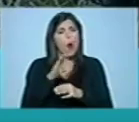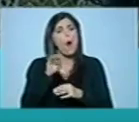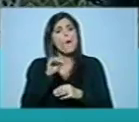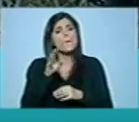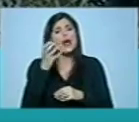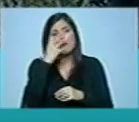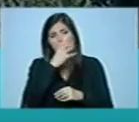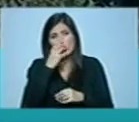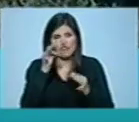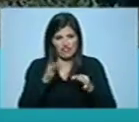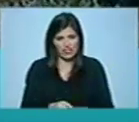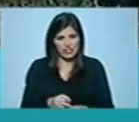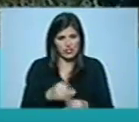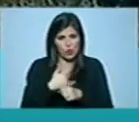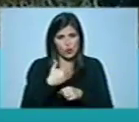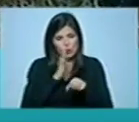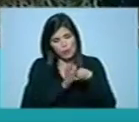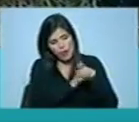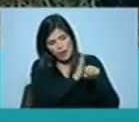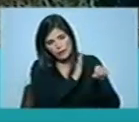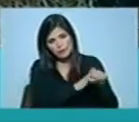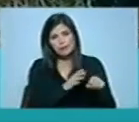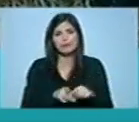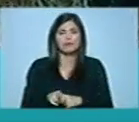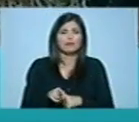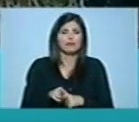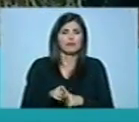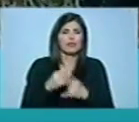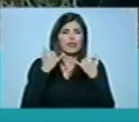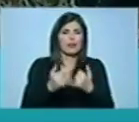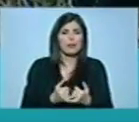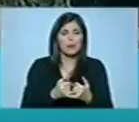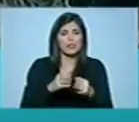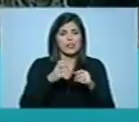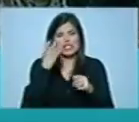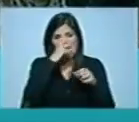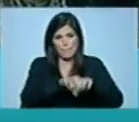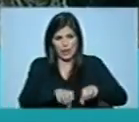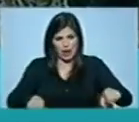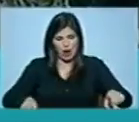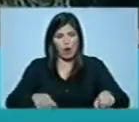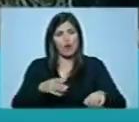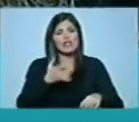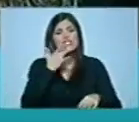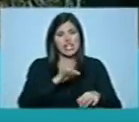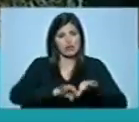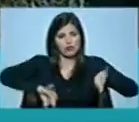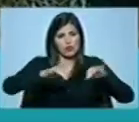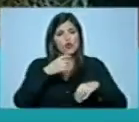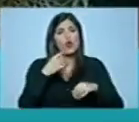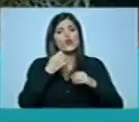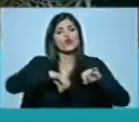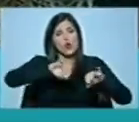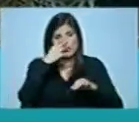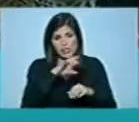Passa-me cá o chispo. Ah, cortado às rodelas, é importante. Isso é importante, sabe? Um salpicão. Ok, uma moira. Um chouriço de carne.